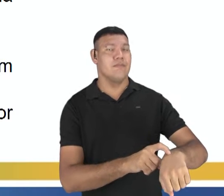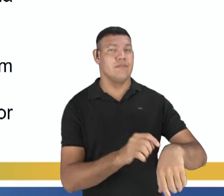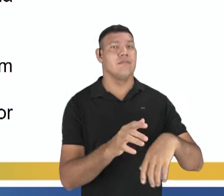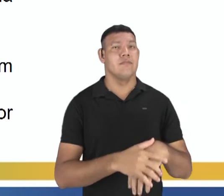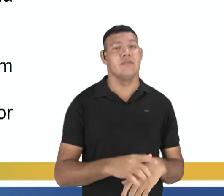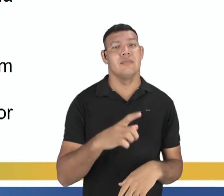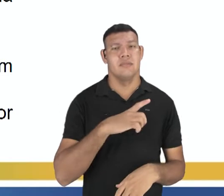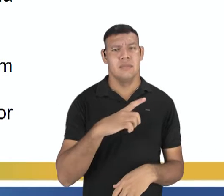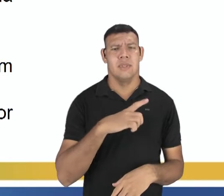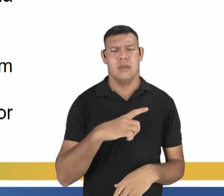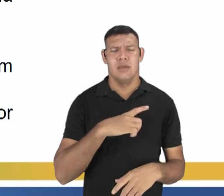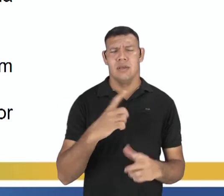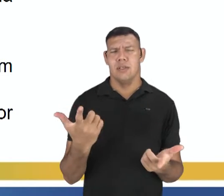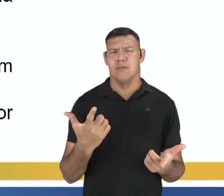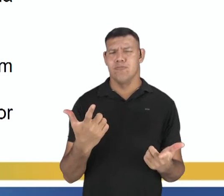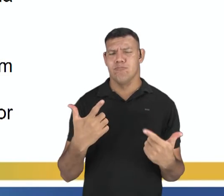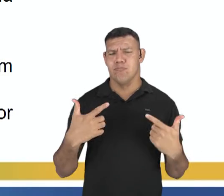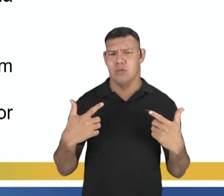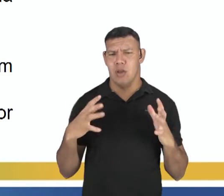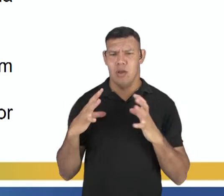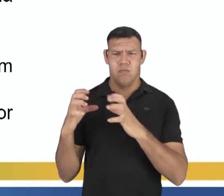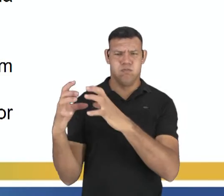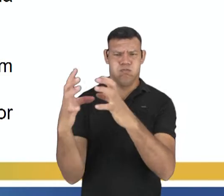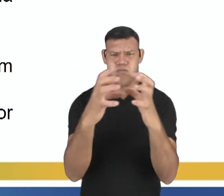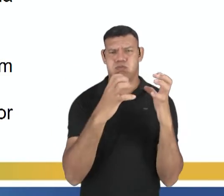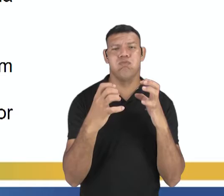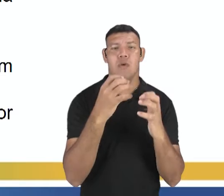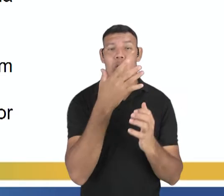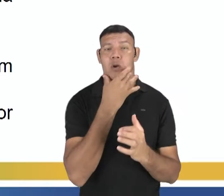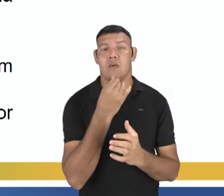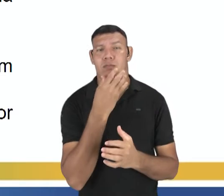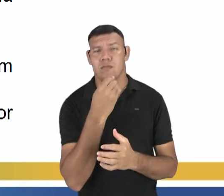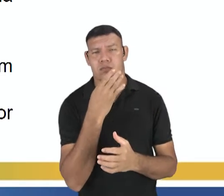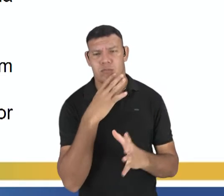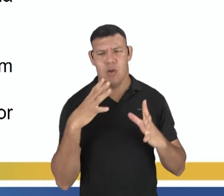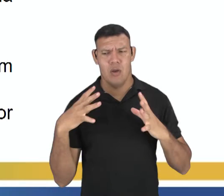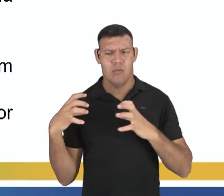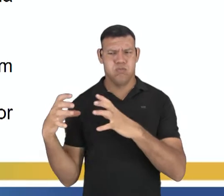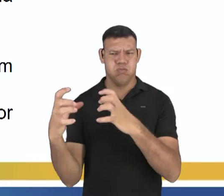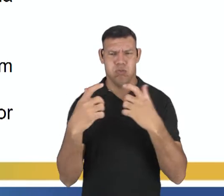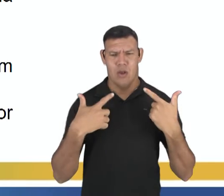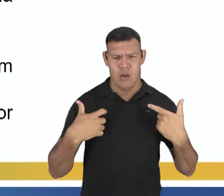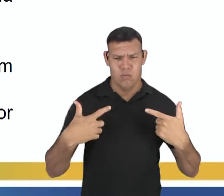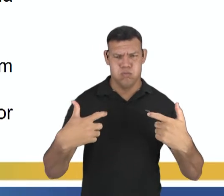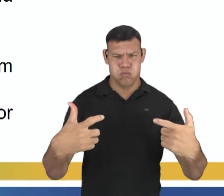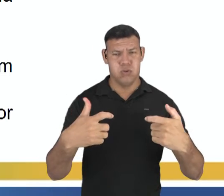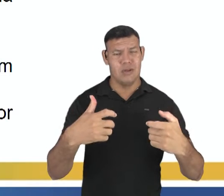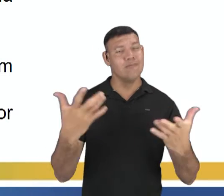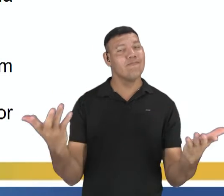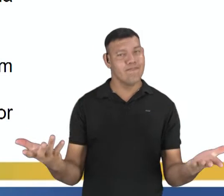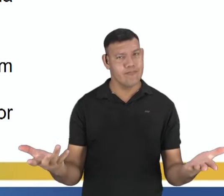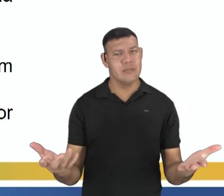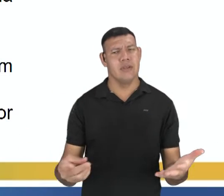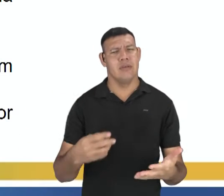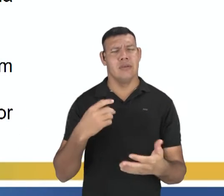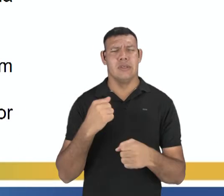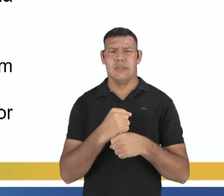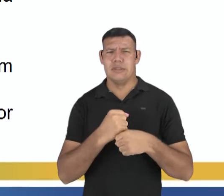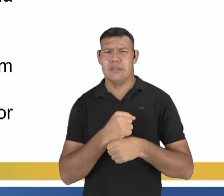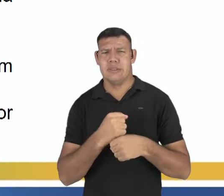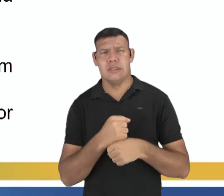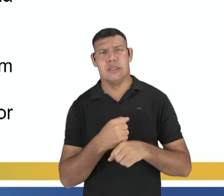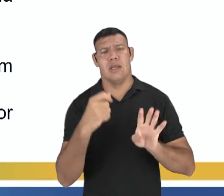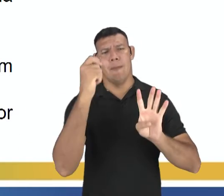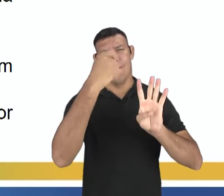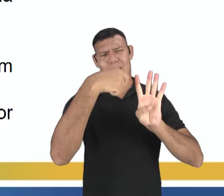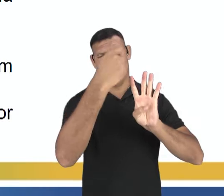existiam muitas batalhas, em que os homens saíam para batalhar, para guerrear fora e passavam meses,